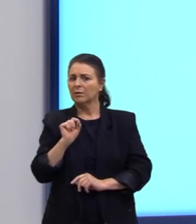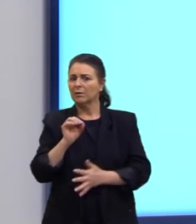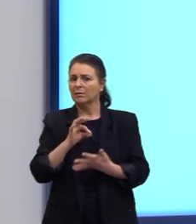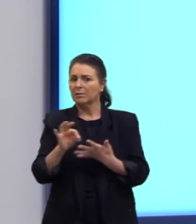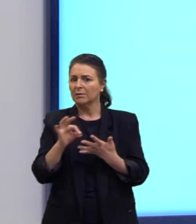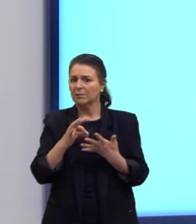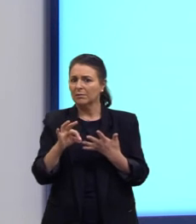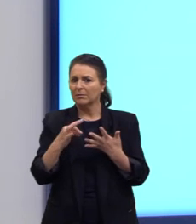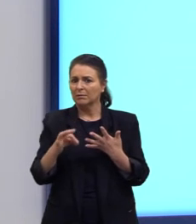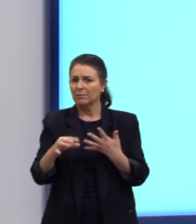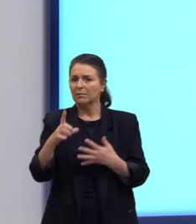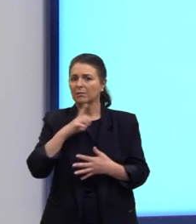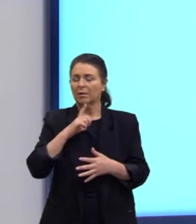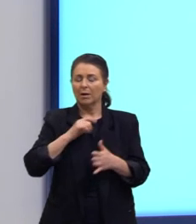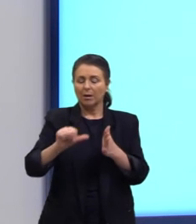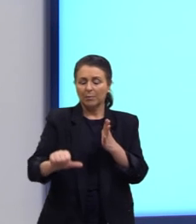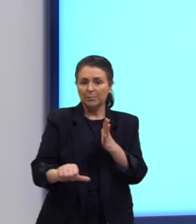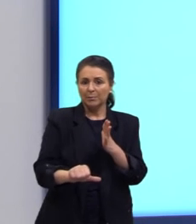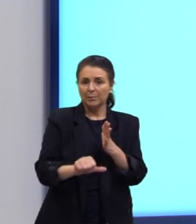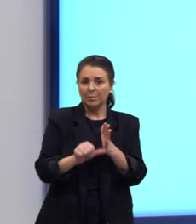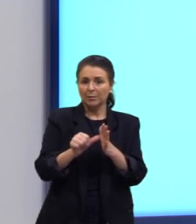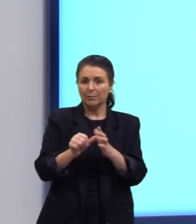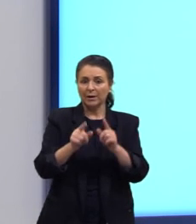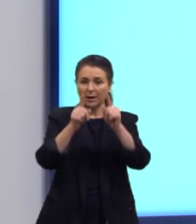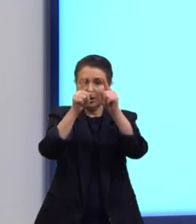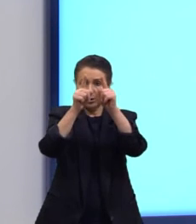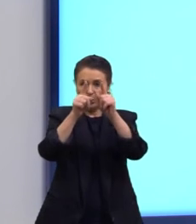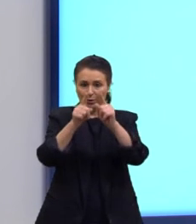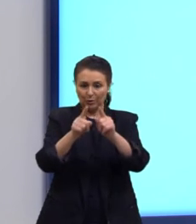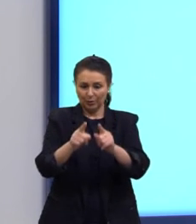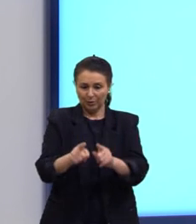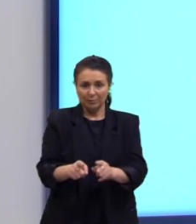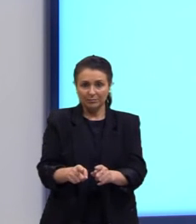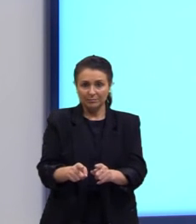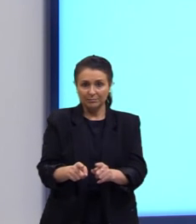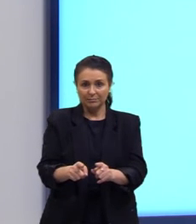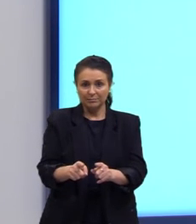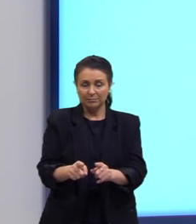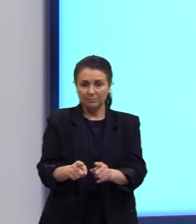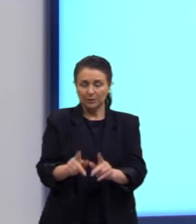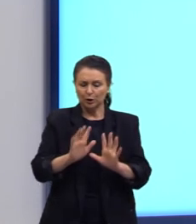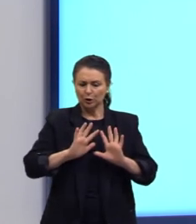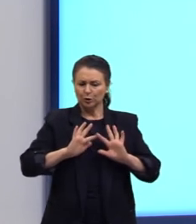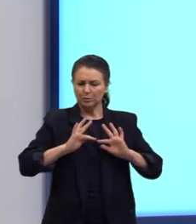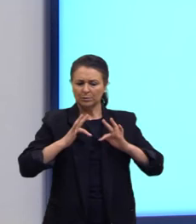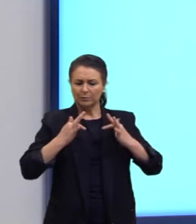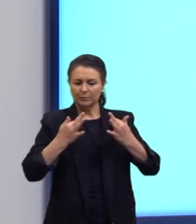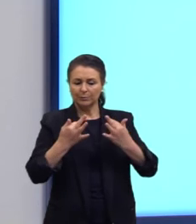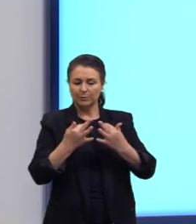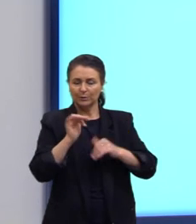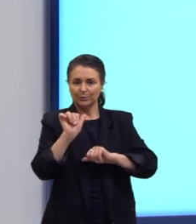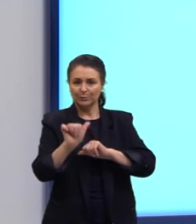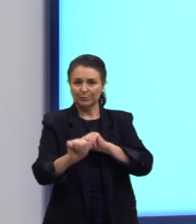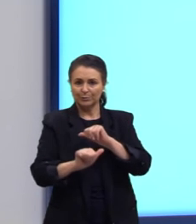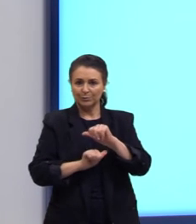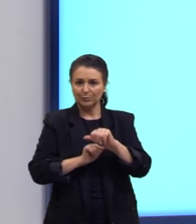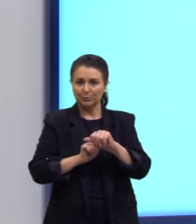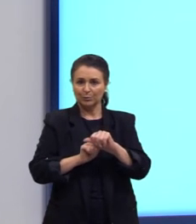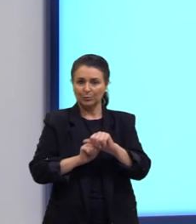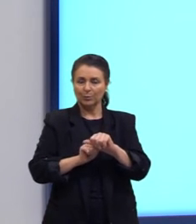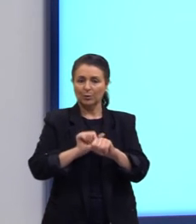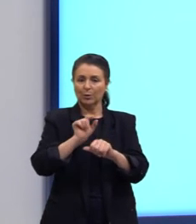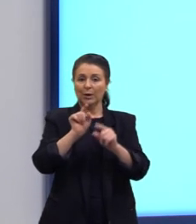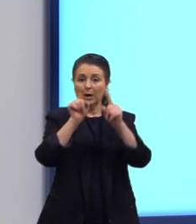eu destaquei a primeira coluna porque nós teríamos todas as famílias que mudaram para coluna